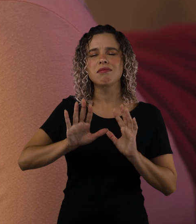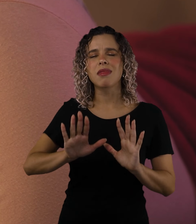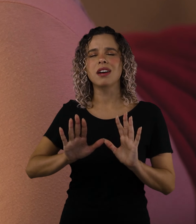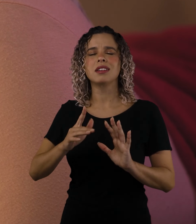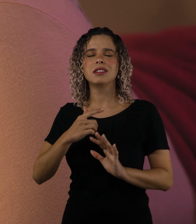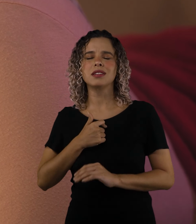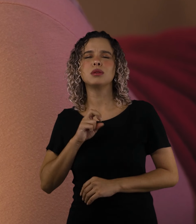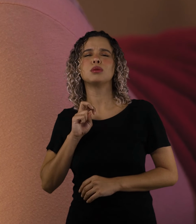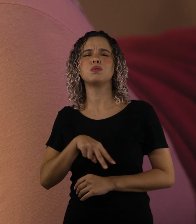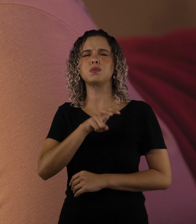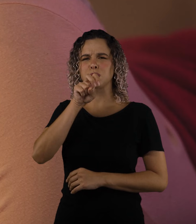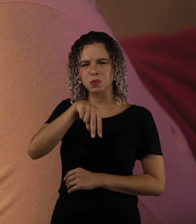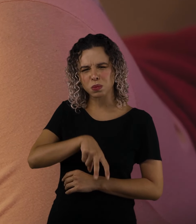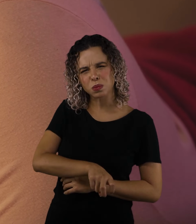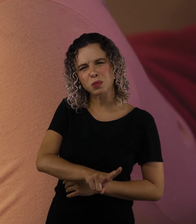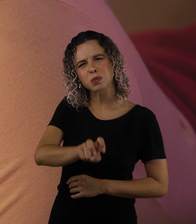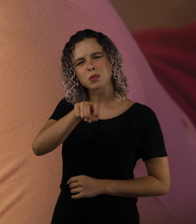beauty's field